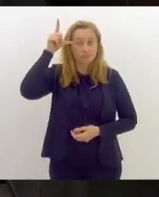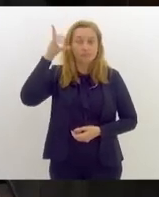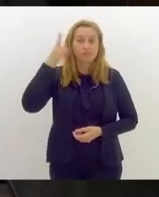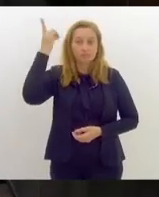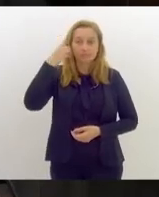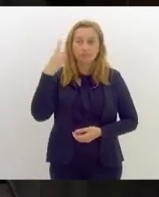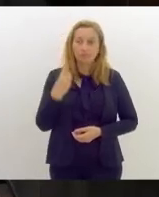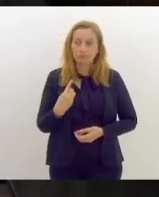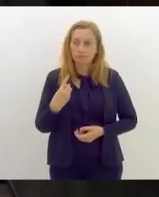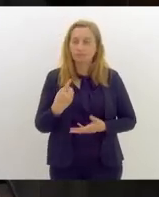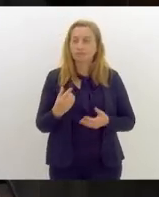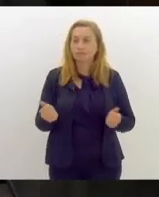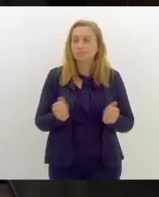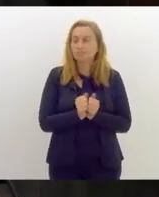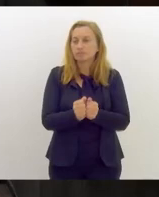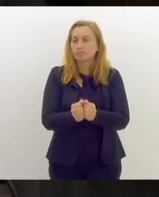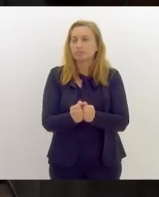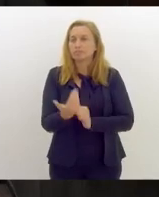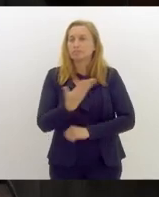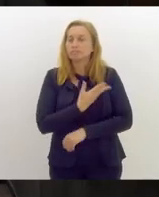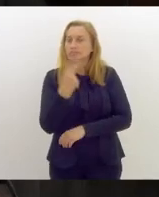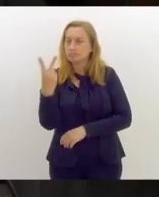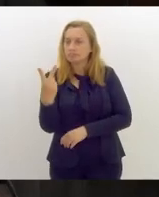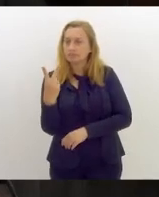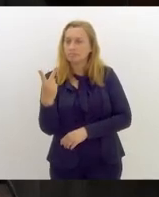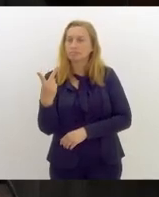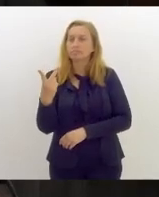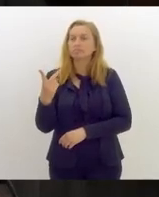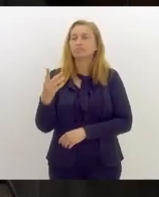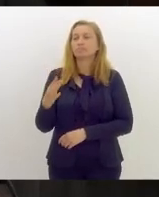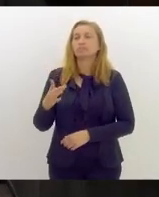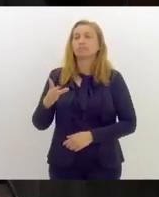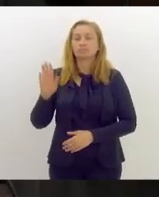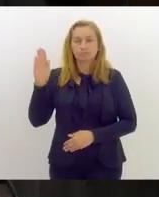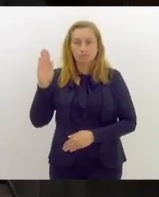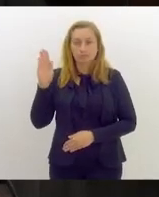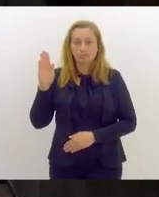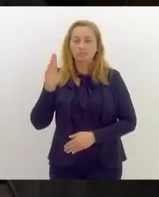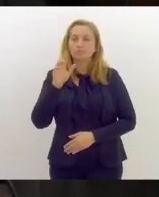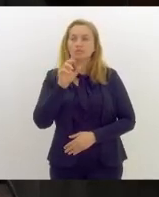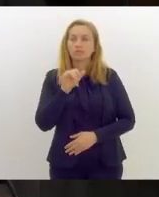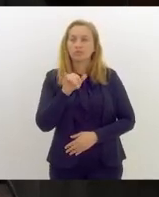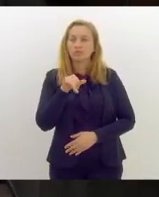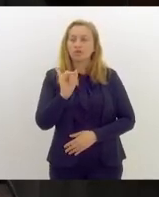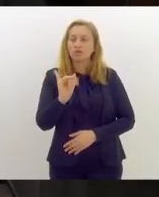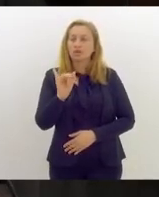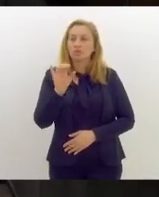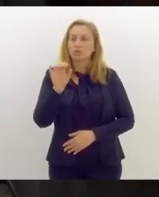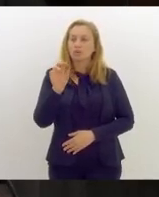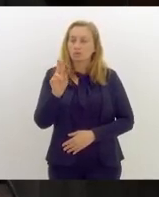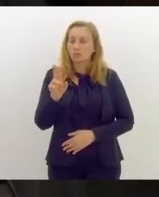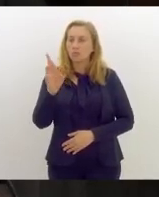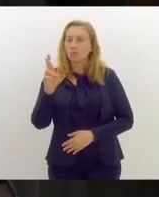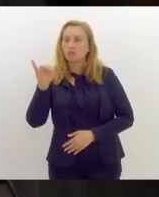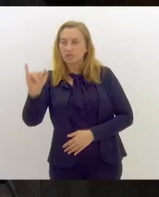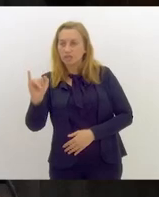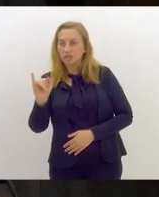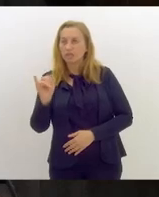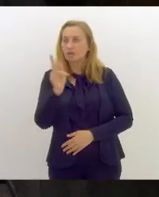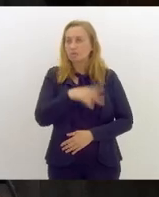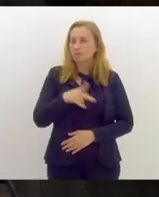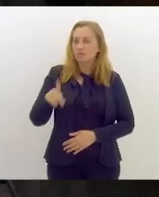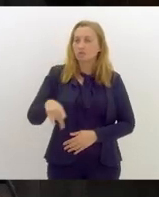Monteiro entrando no plenagem está acompanhado de dois queridos companheiros deputados eleitos para essa casa Deputado Yuri Yuri Borges e aí o deputado Professor